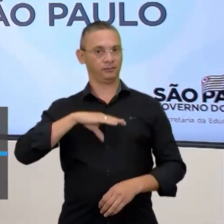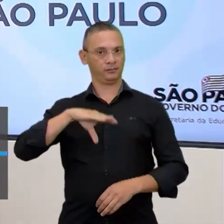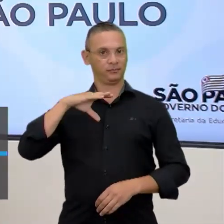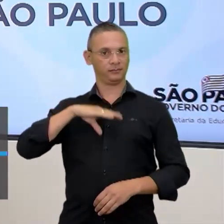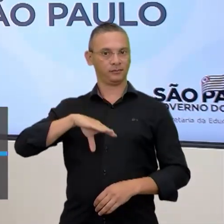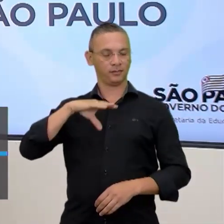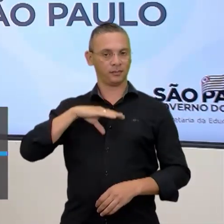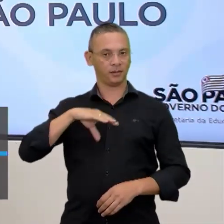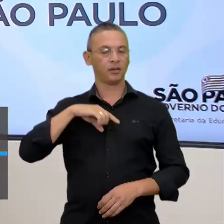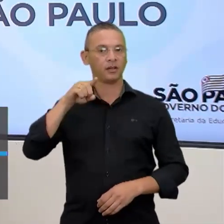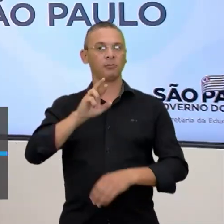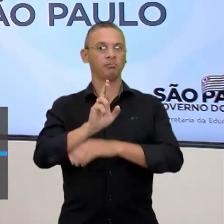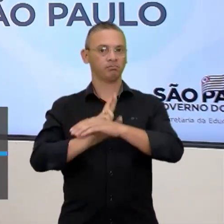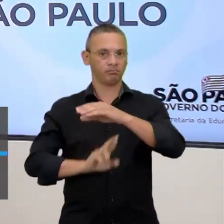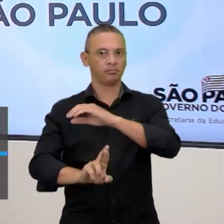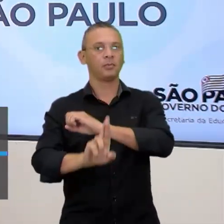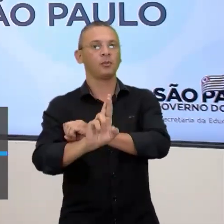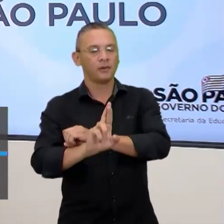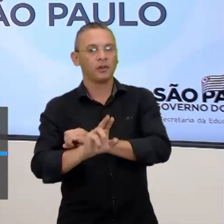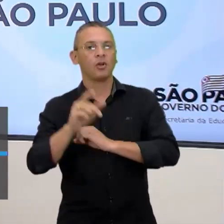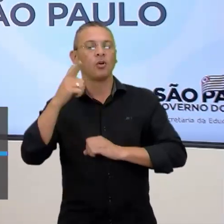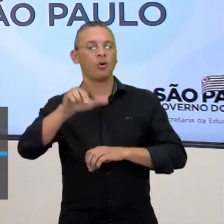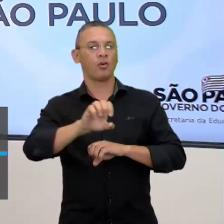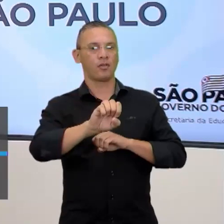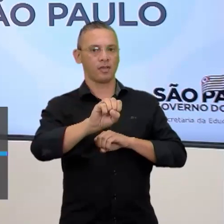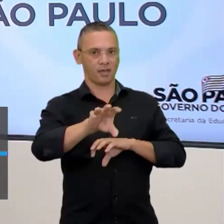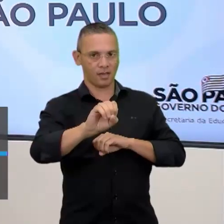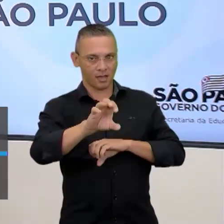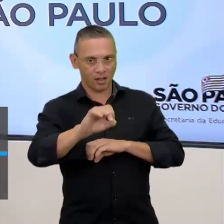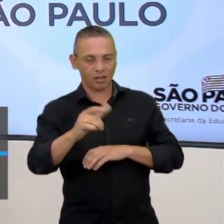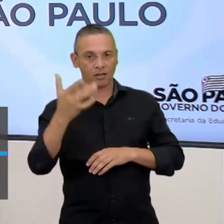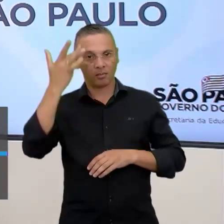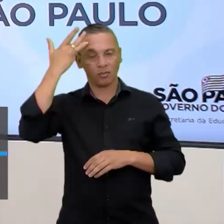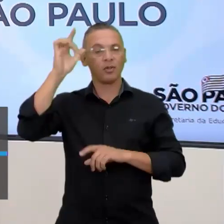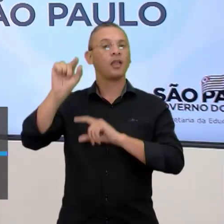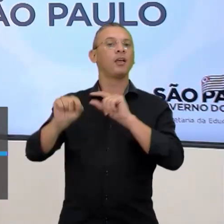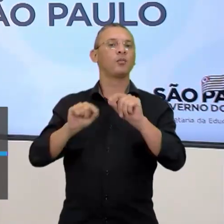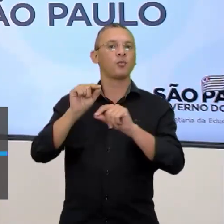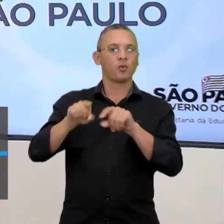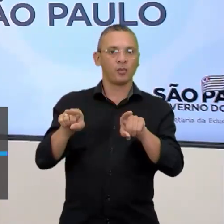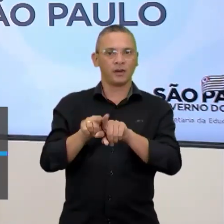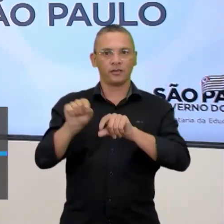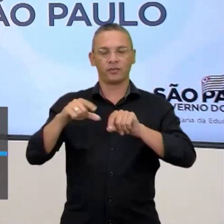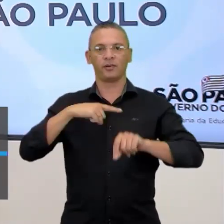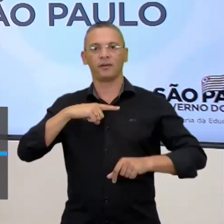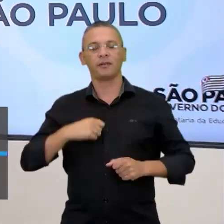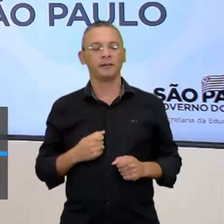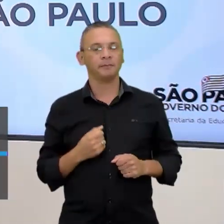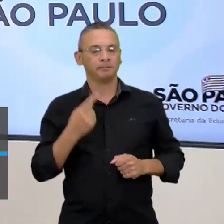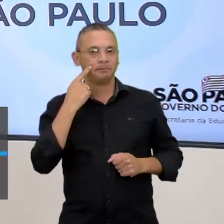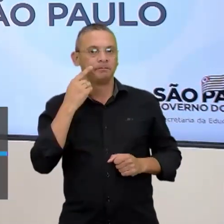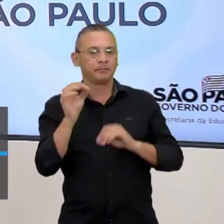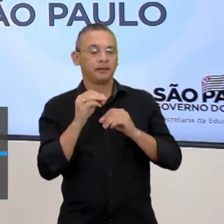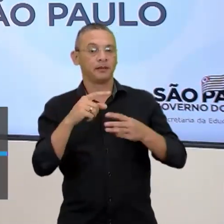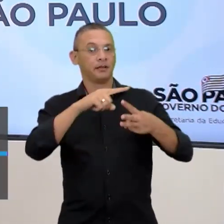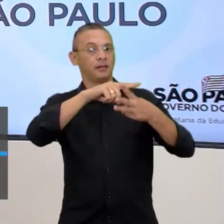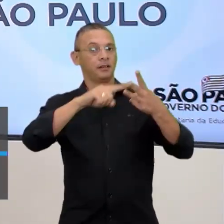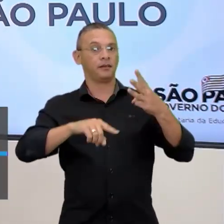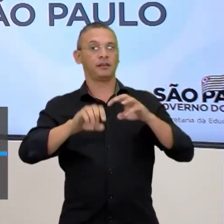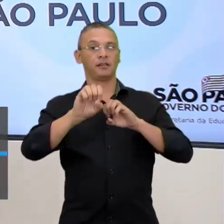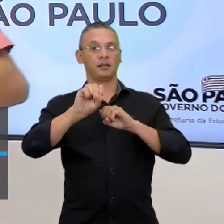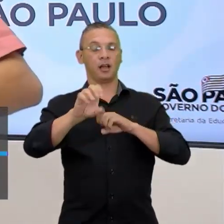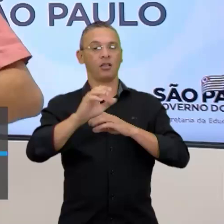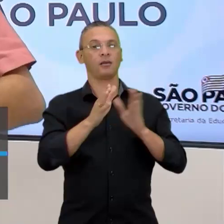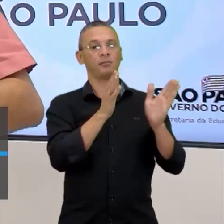desta recuperação e uma outra aula que eu, sinceramente, não sei do que é, mas é muito importante. Fica aí e espere. São 3 aulas